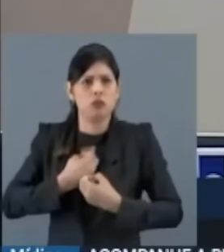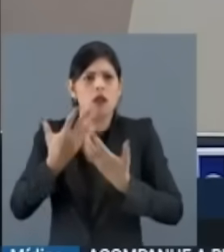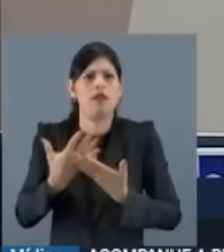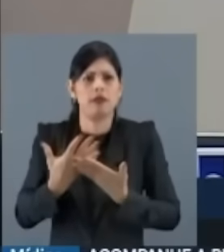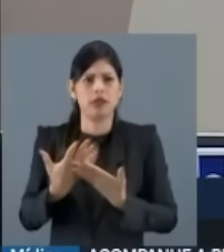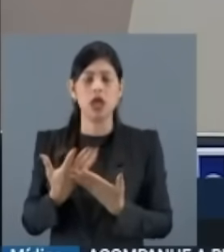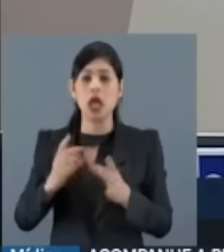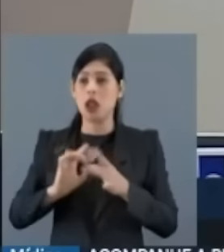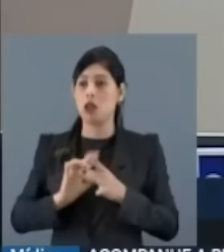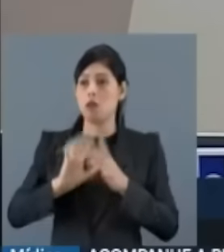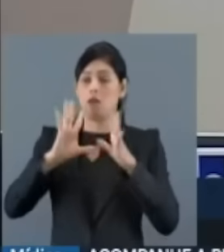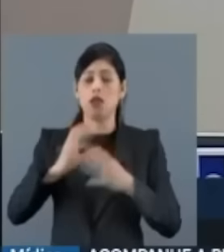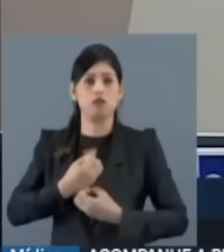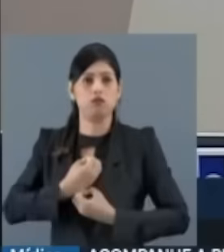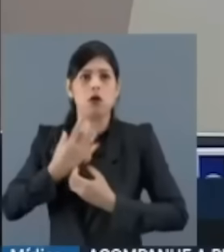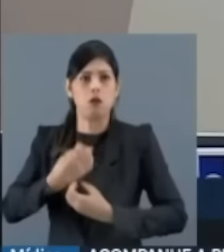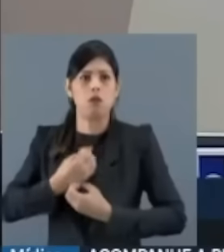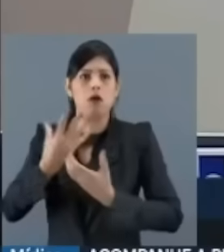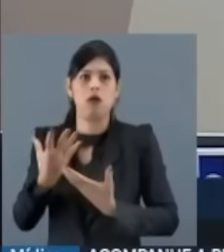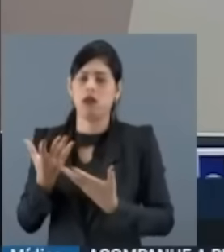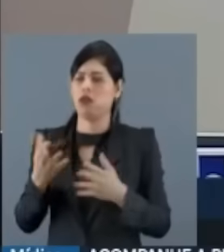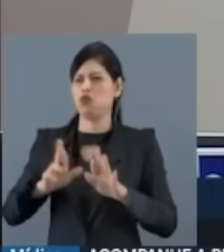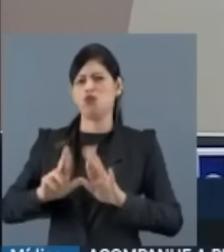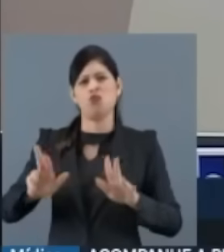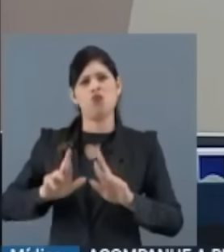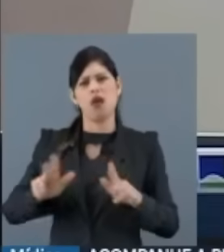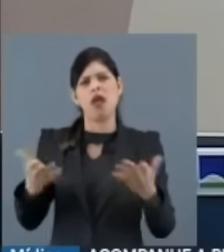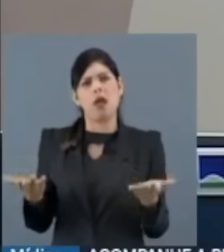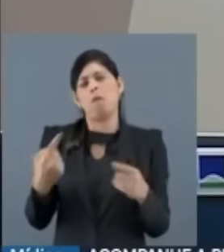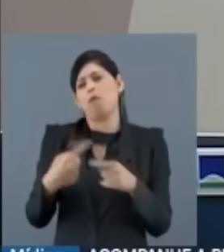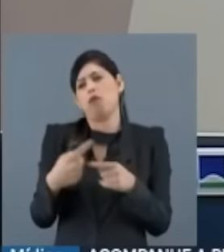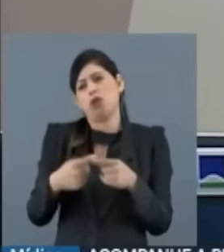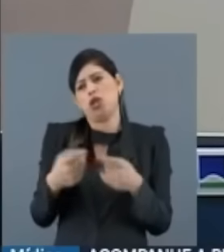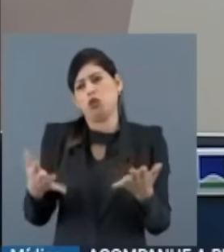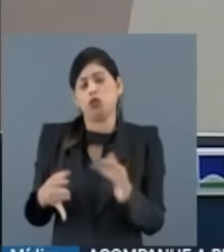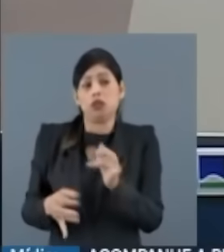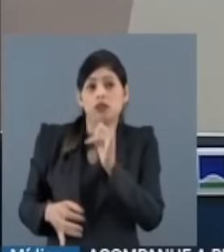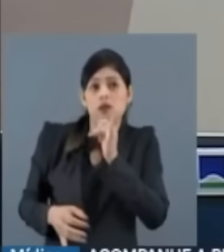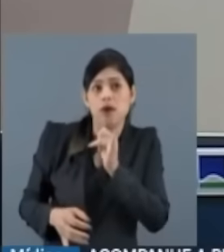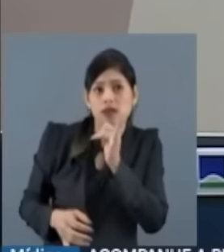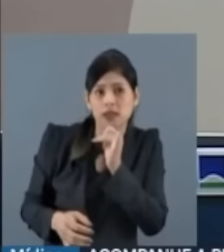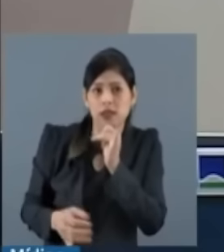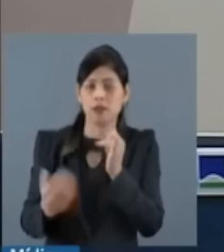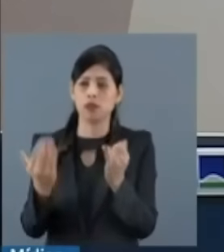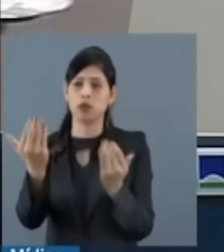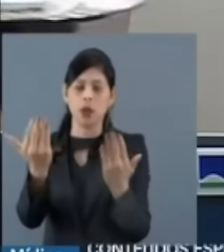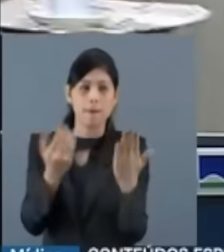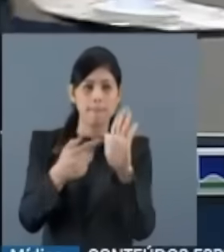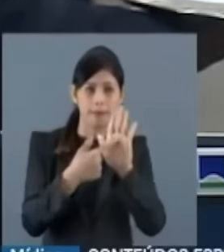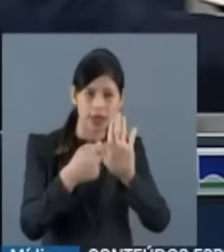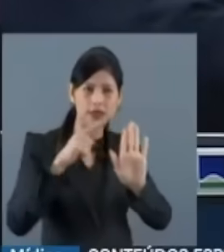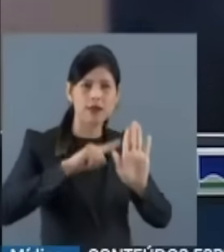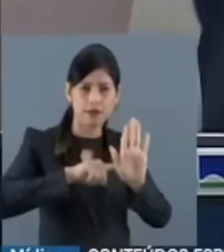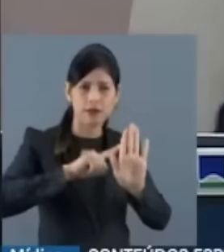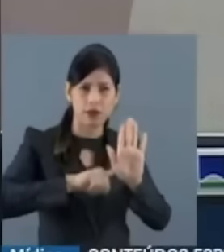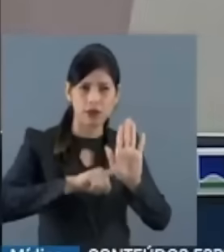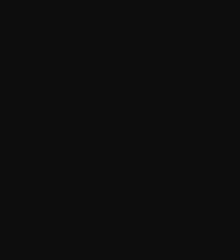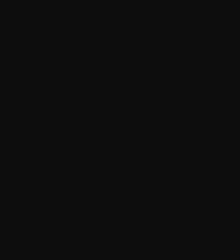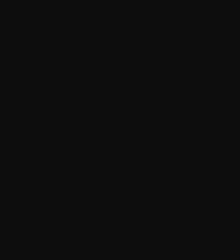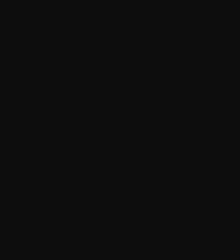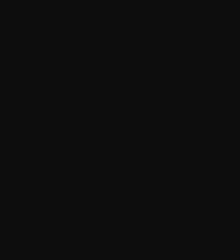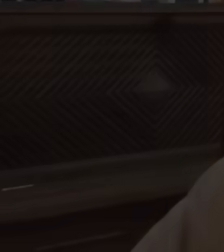eh não nessa medida em que a liberdade de expressão não é absoluto e ela tem que ser avaliada caso